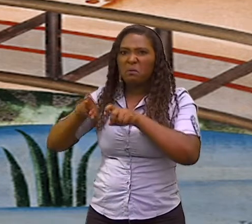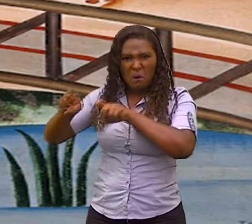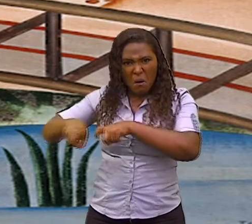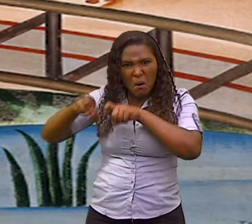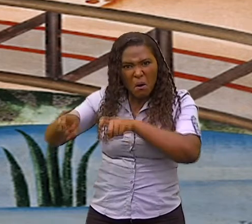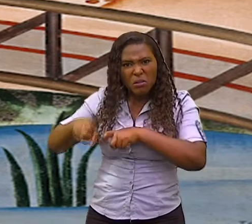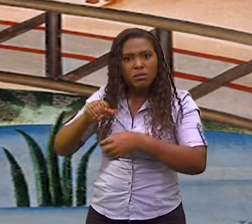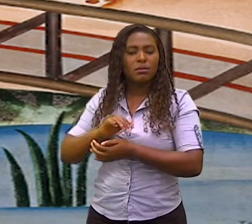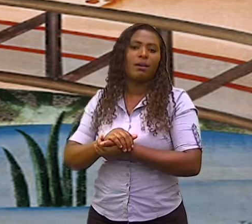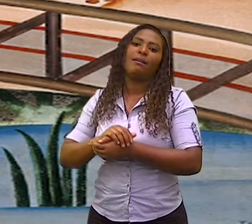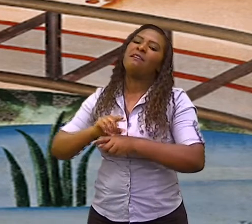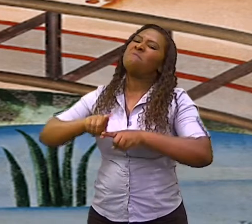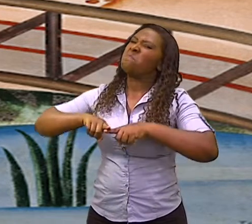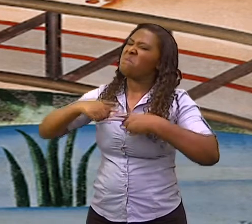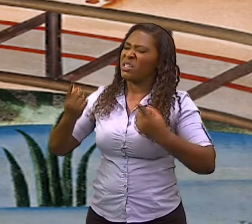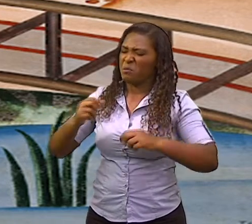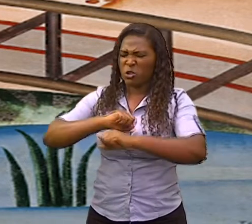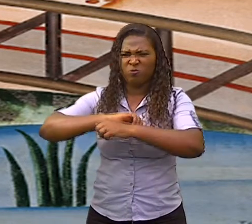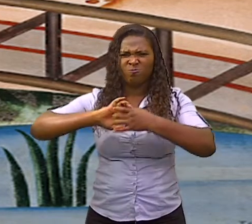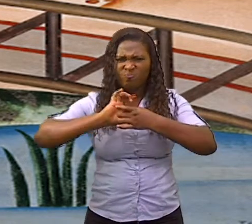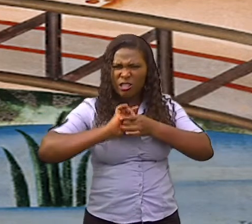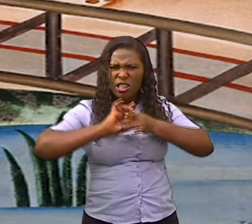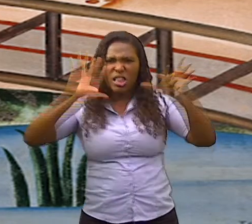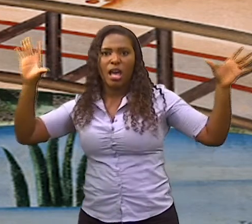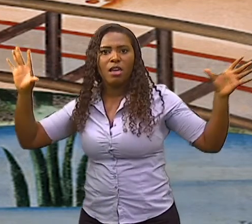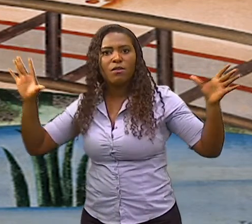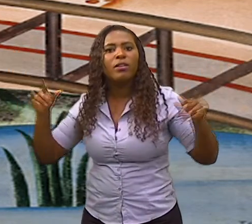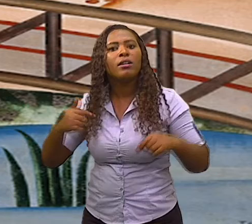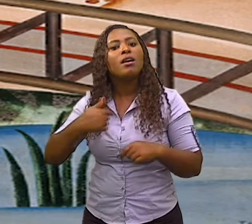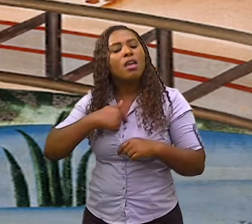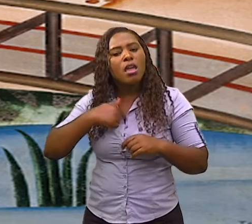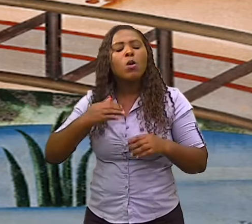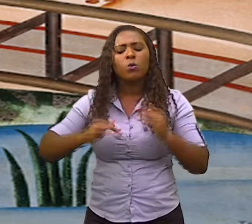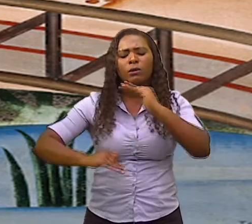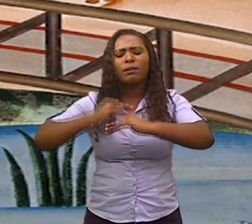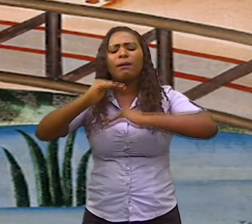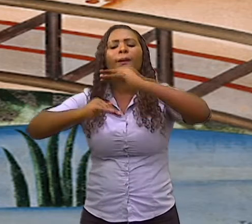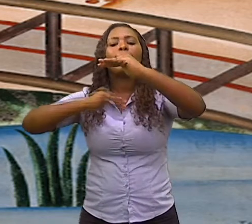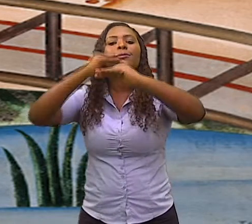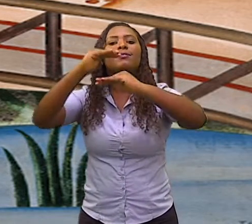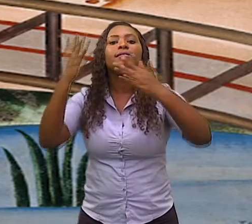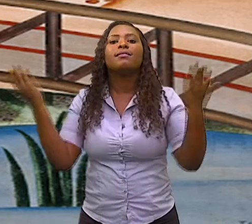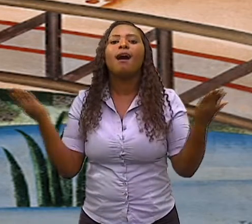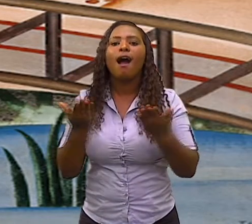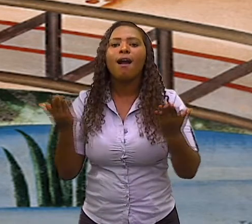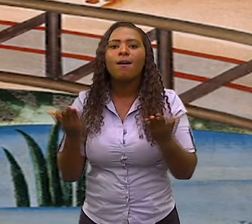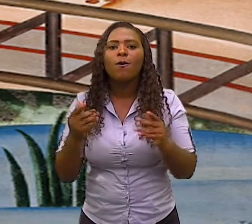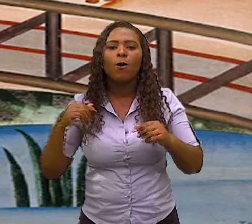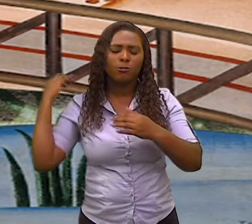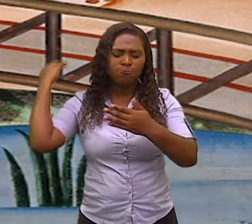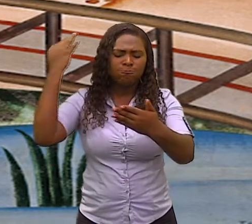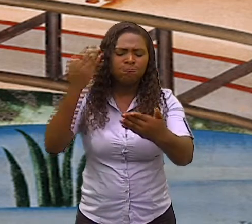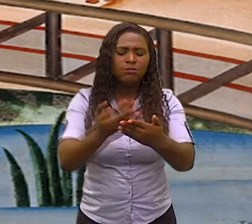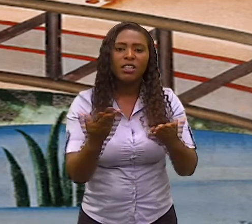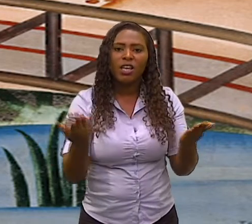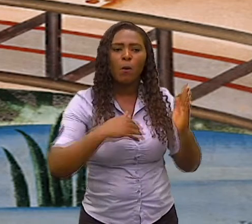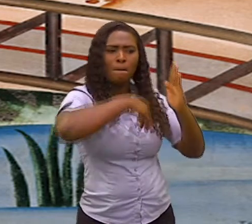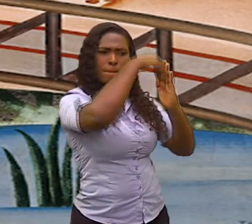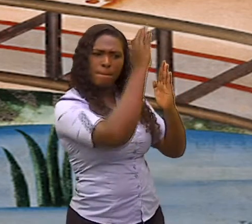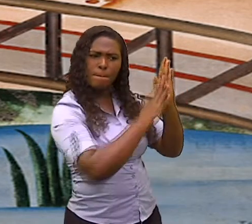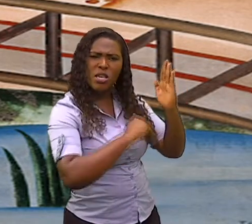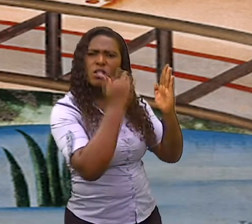passando-as para as minhas telas, o azul puríssimo, o rosa, o amarelo vivo e o